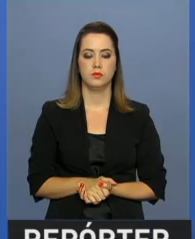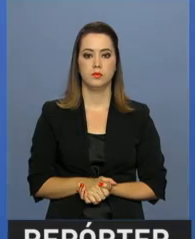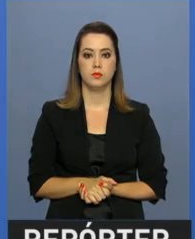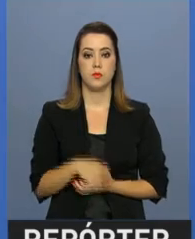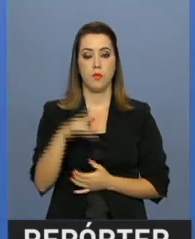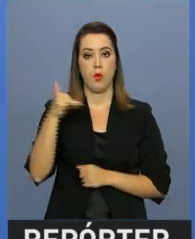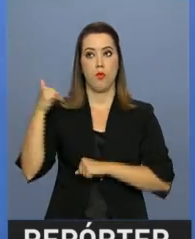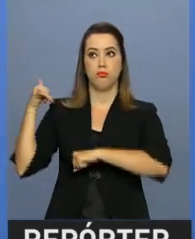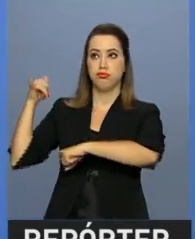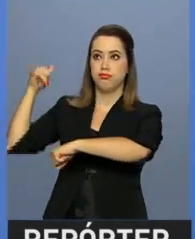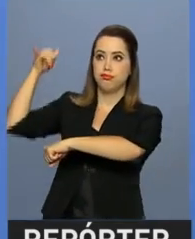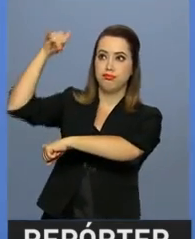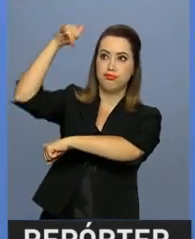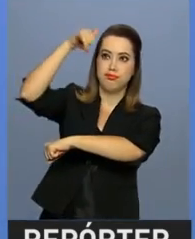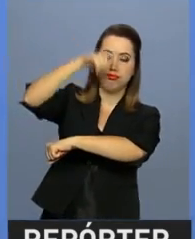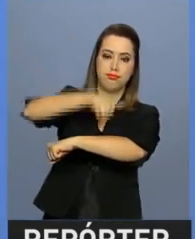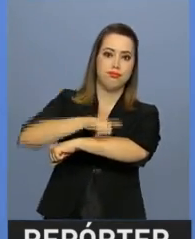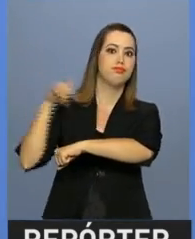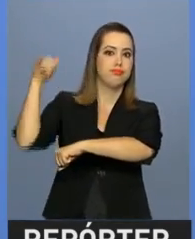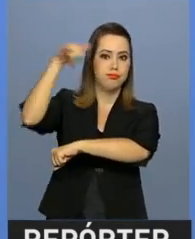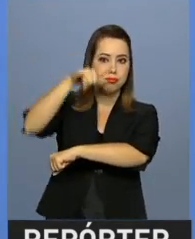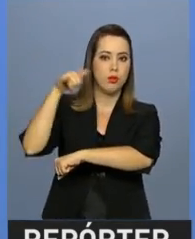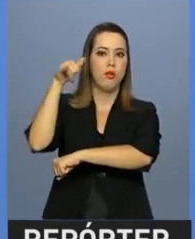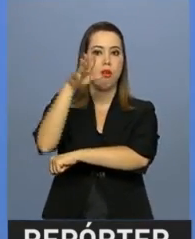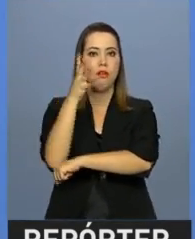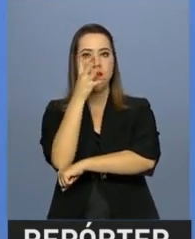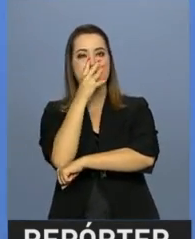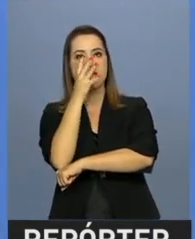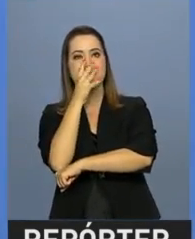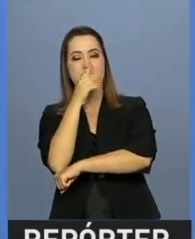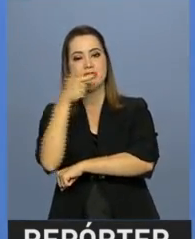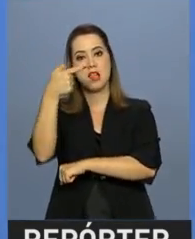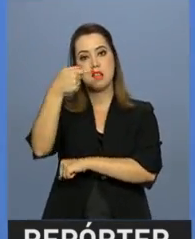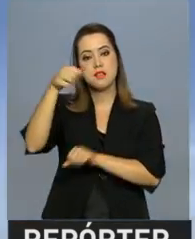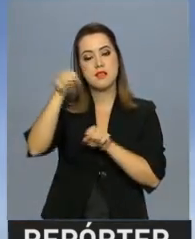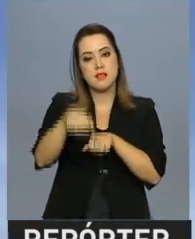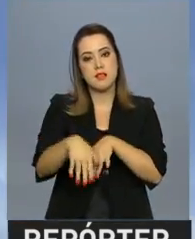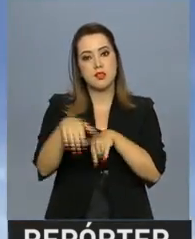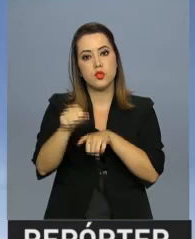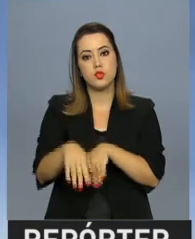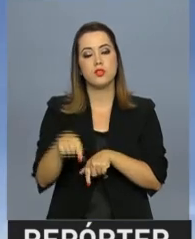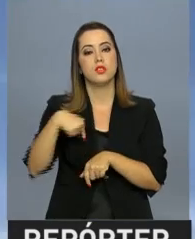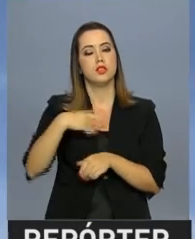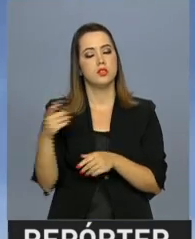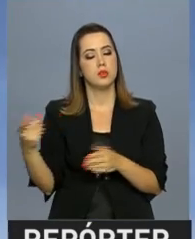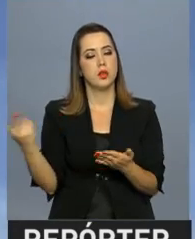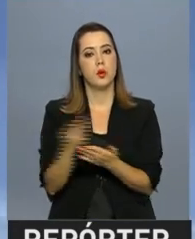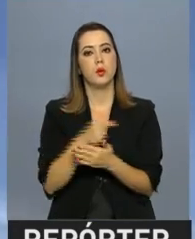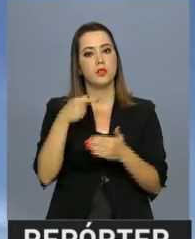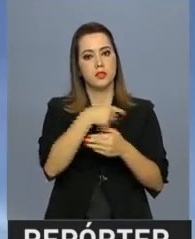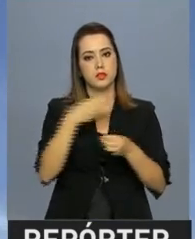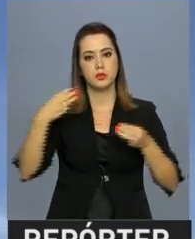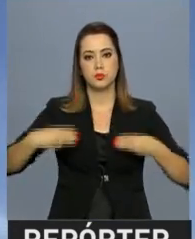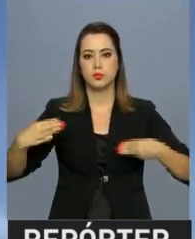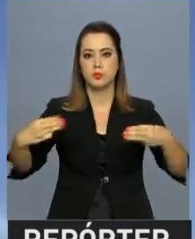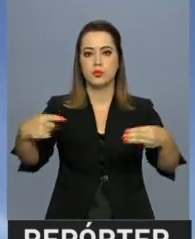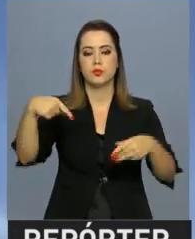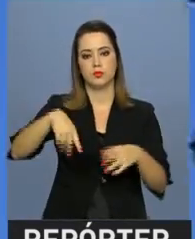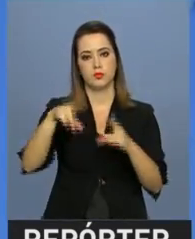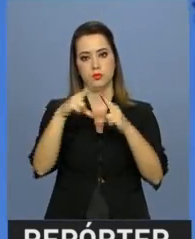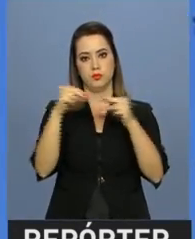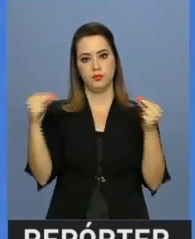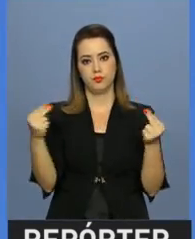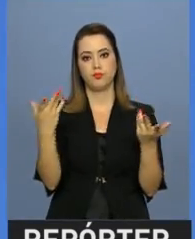A Esquadrilha da Fumaça é uma das principais atrações do desfile de 7 de setembro que ocorre na Esplanada dos Ministérios, em